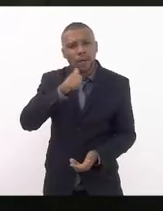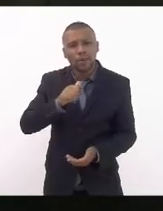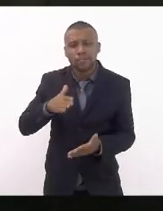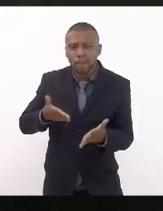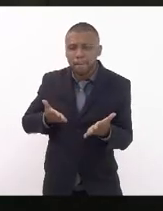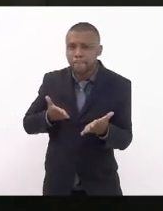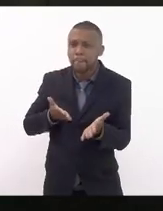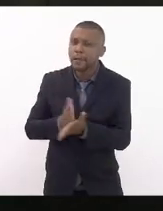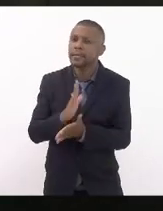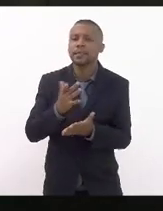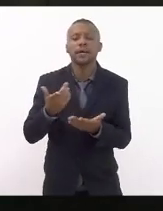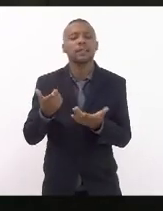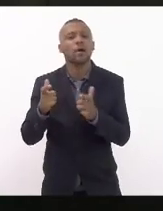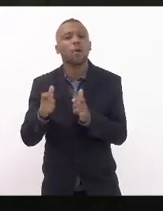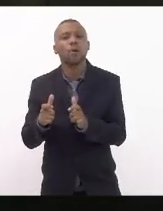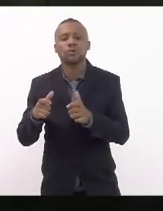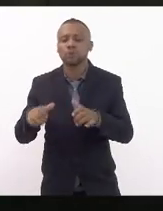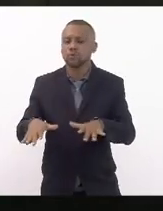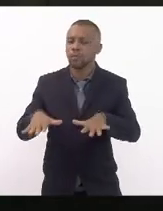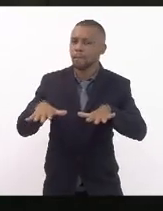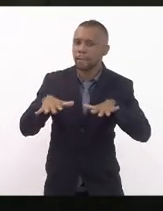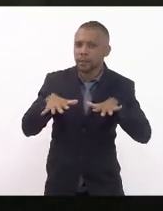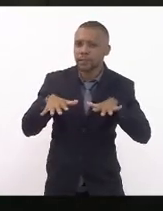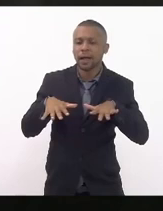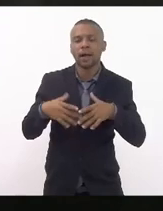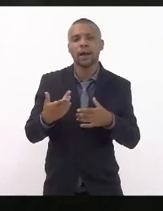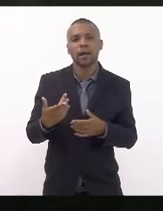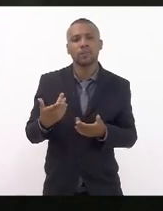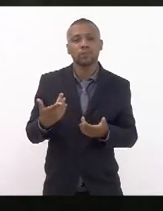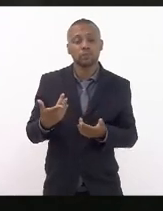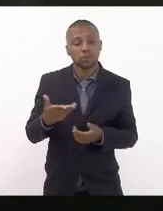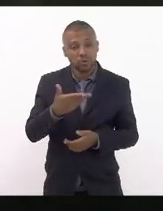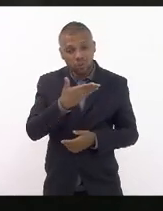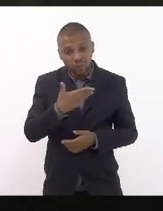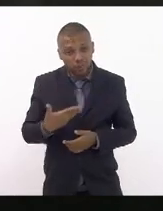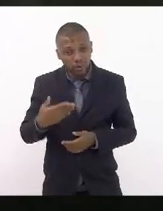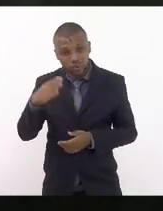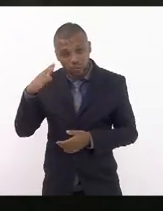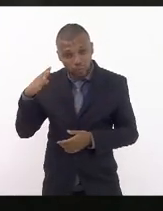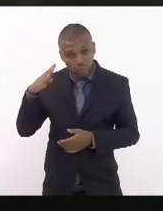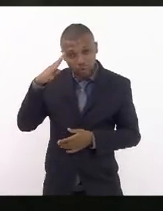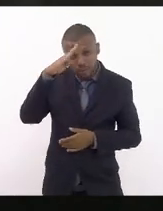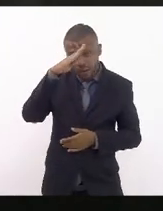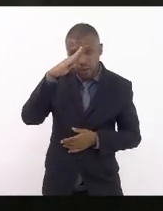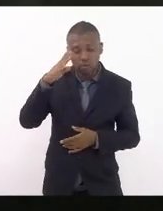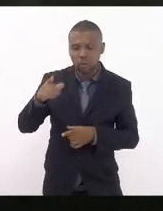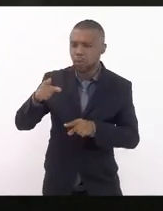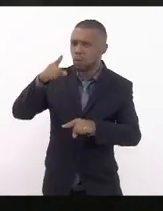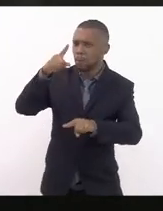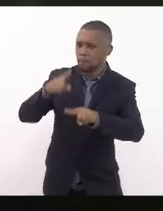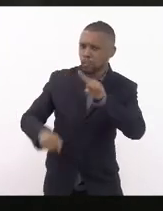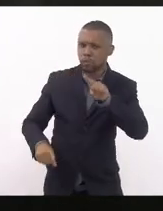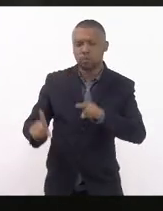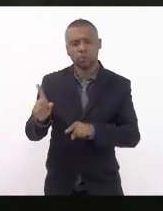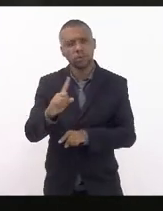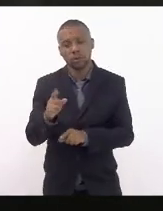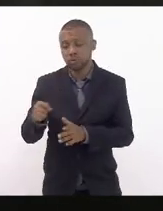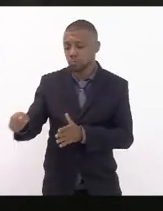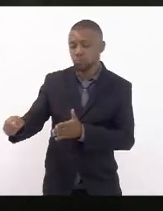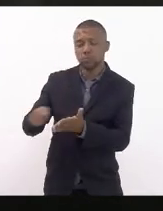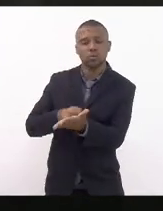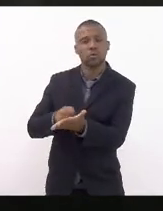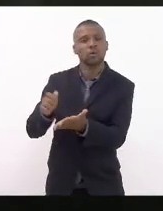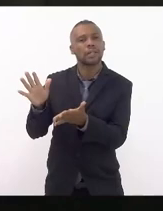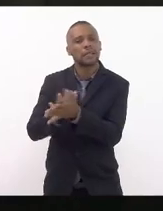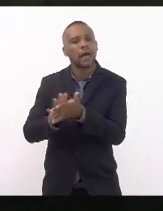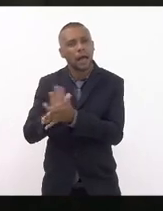no plenário. E o governo Bolsonaro não autorizou, não sancionou. Isso